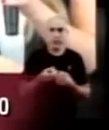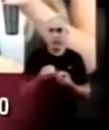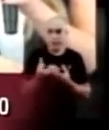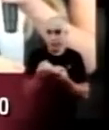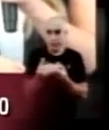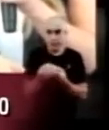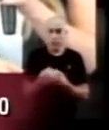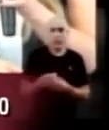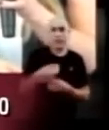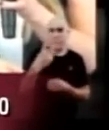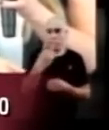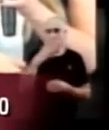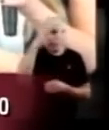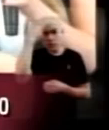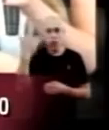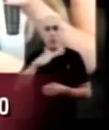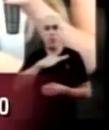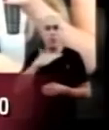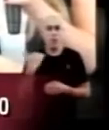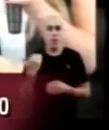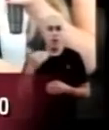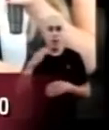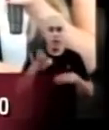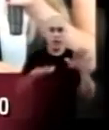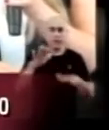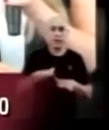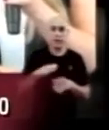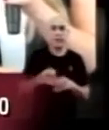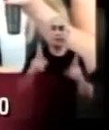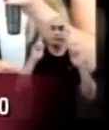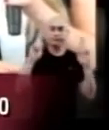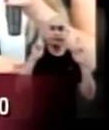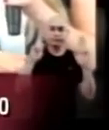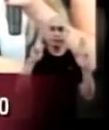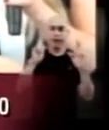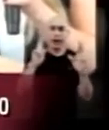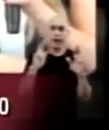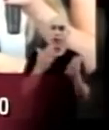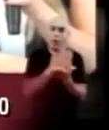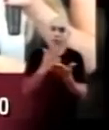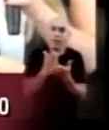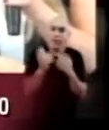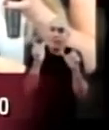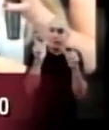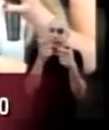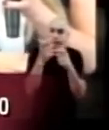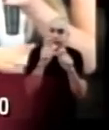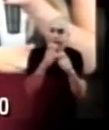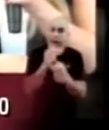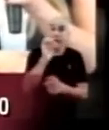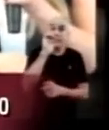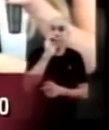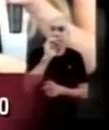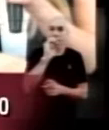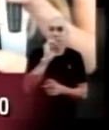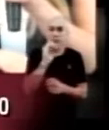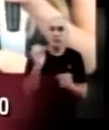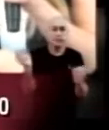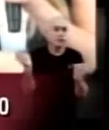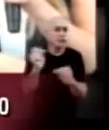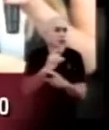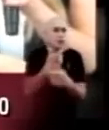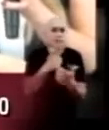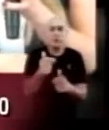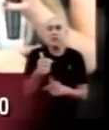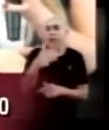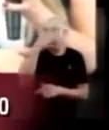2 novos óbitos por dia. Esperamos que isso realmente a gente consiga chegar a 0, o mais rápido possível. Mas embora que nós já